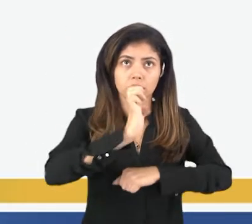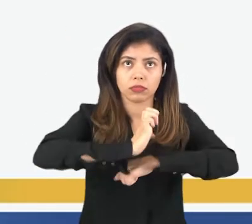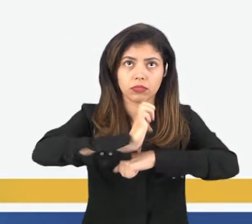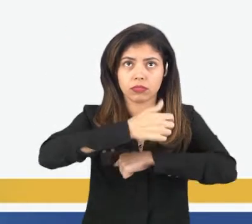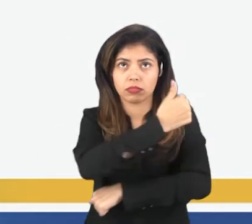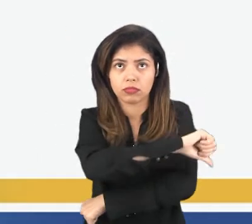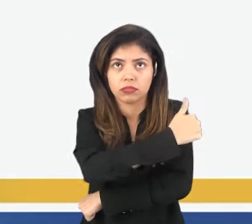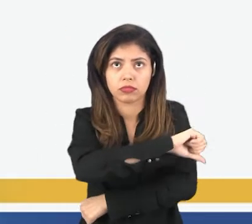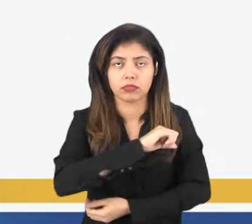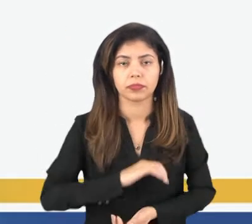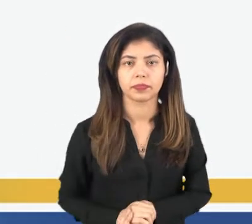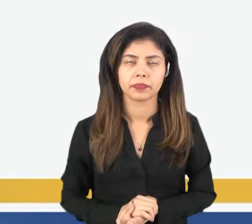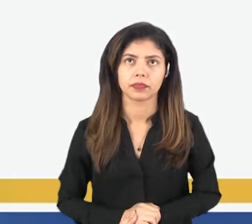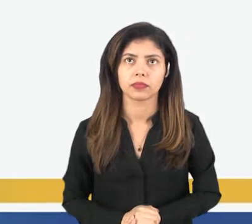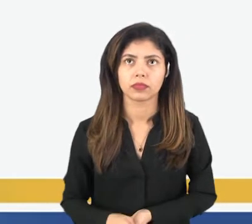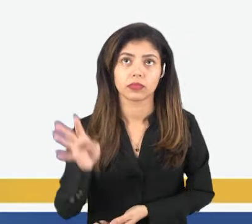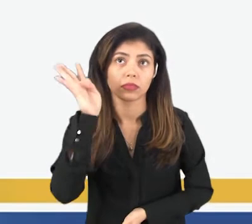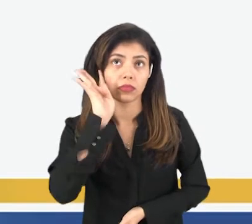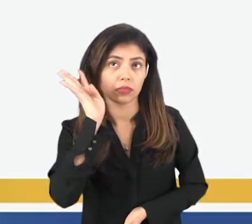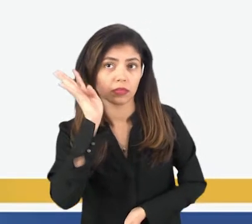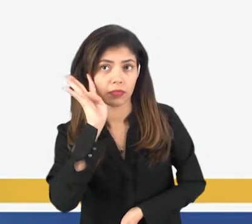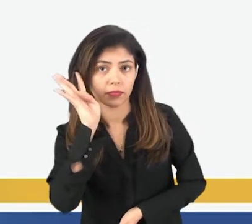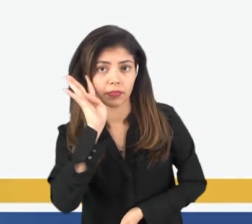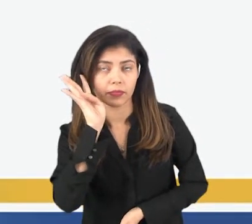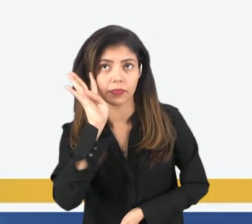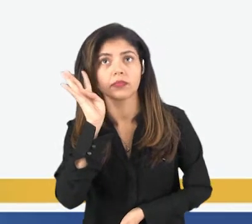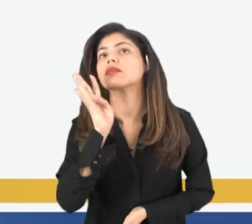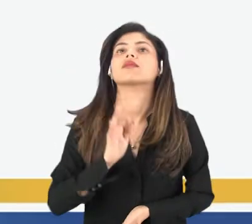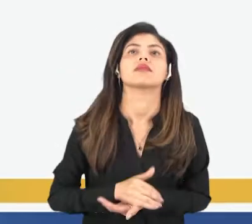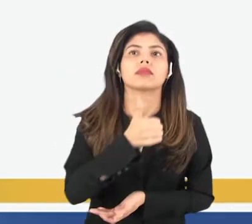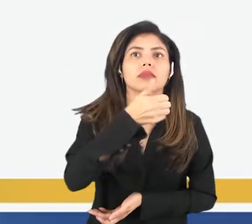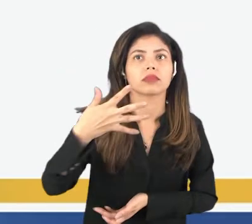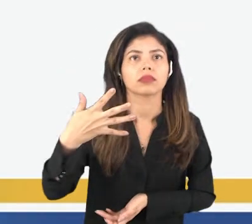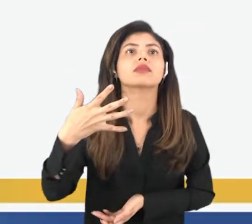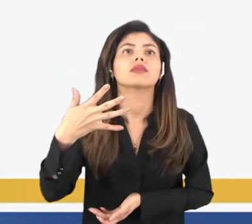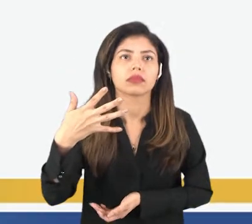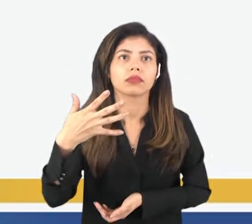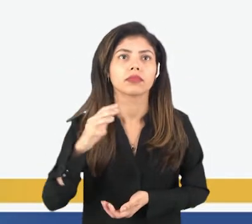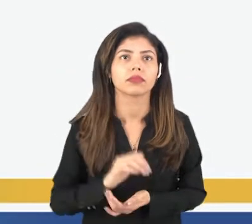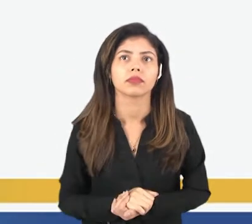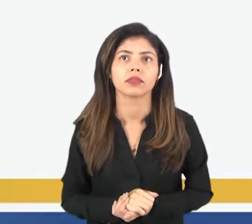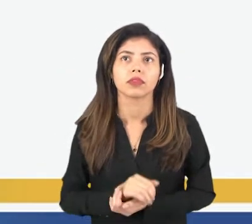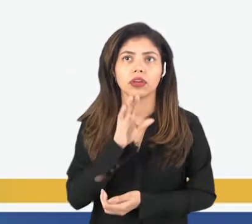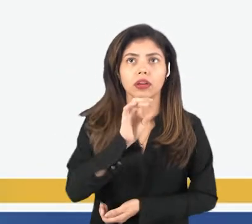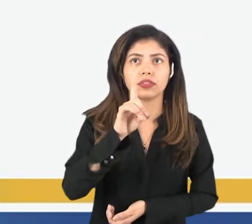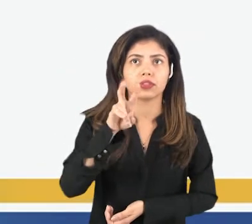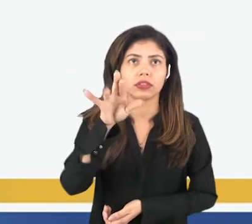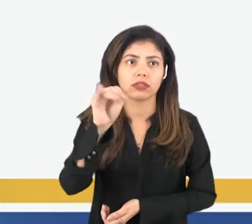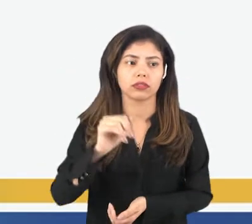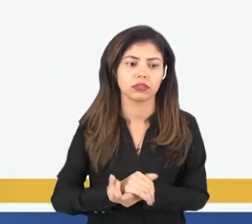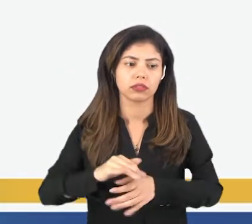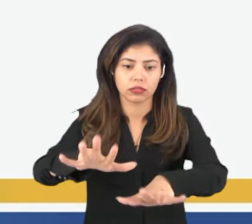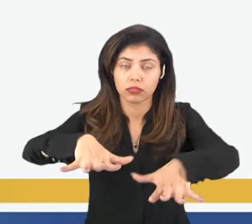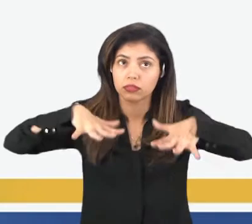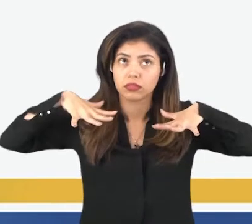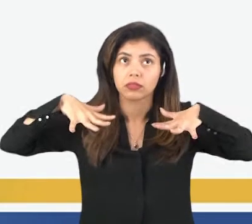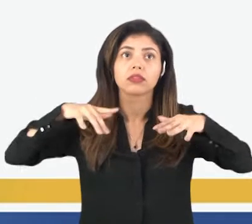Magistratura do Estado do Rio de Janeiro, EMERJ. Nessa quarta-feira, dia 14, no auditório